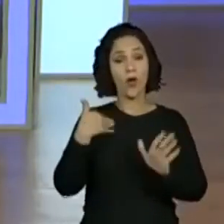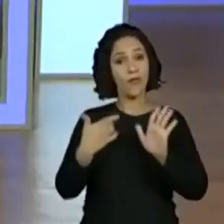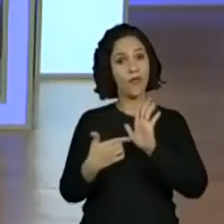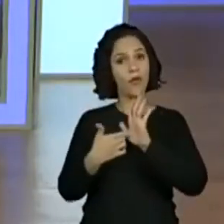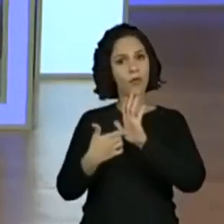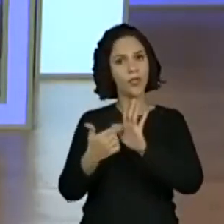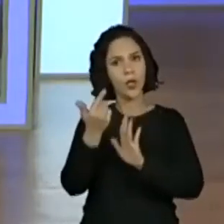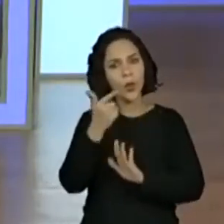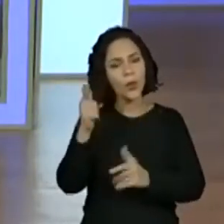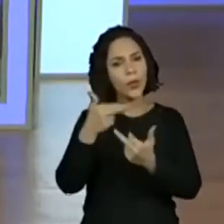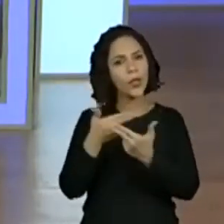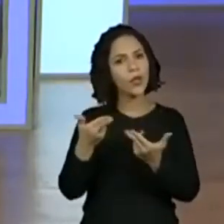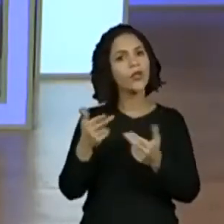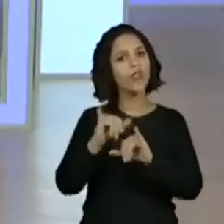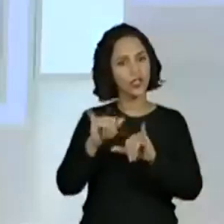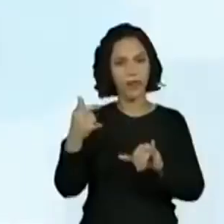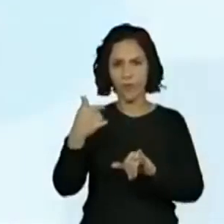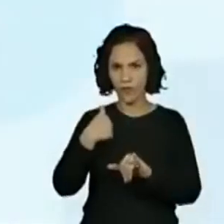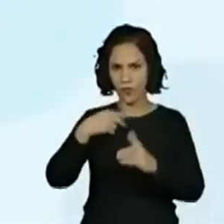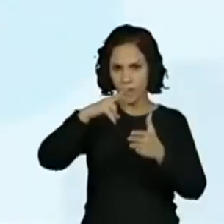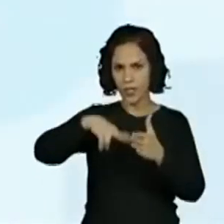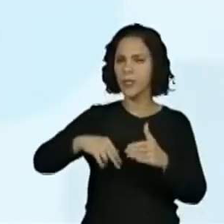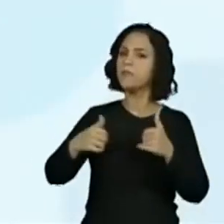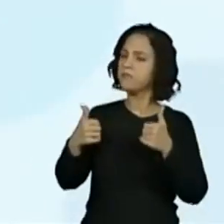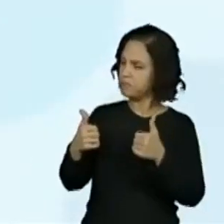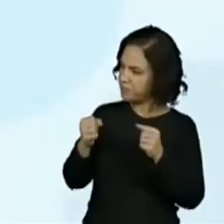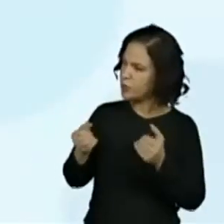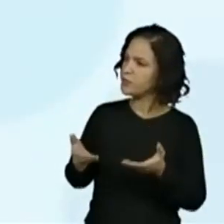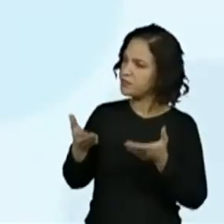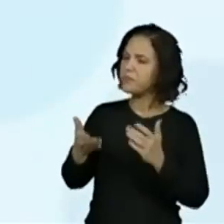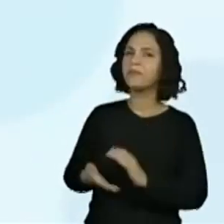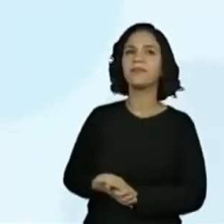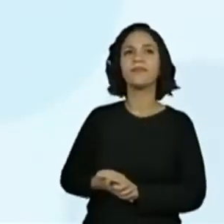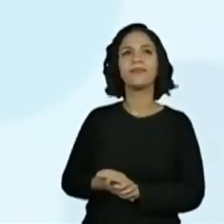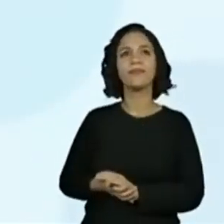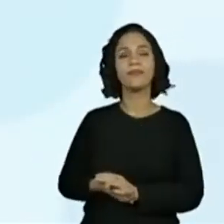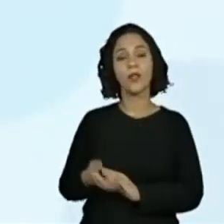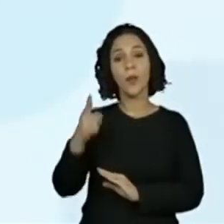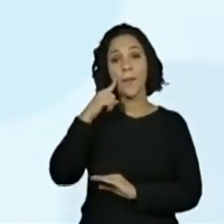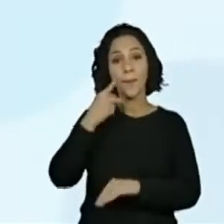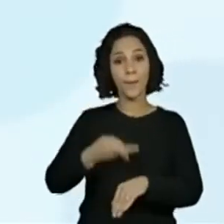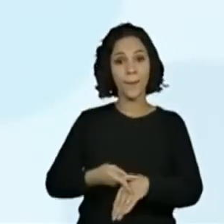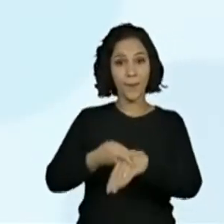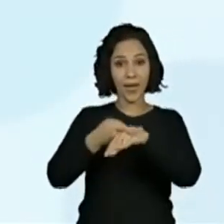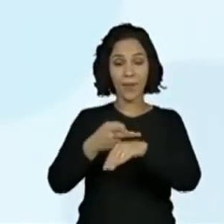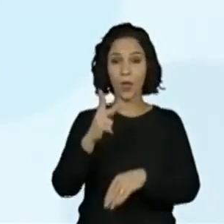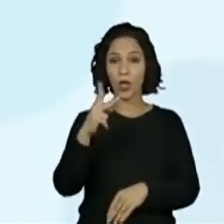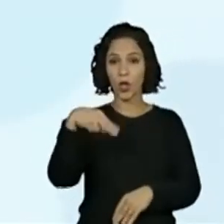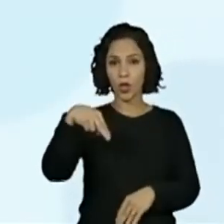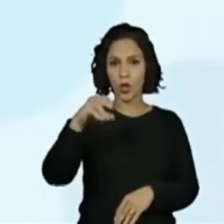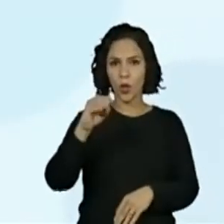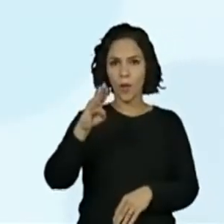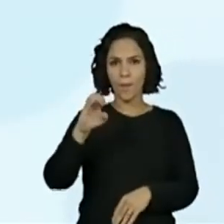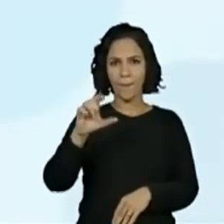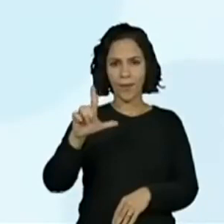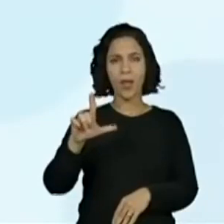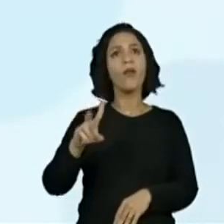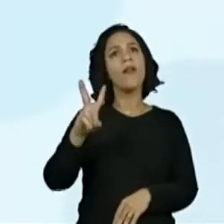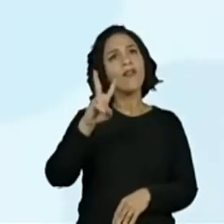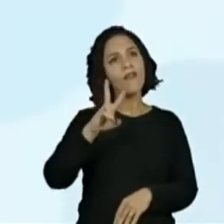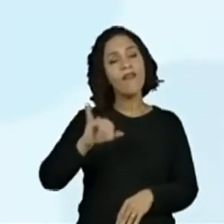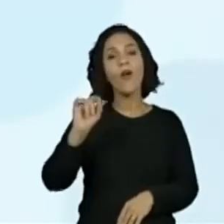ali outra notícia e eu vou ler para eles. Tudo bem, professora? Tudo bem, Joyce? Isso mesmo. Então, ó, Prêmio Nobel terá